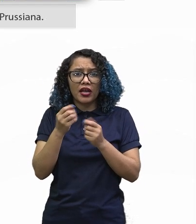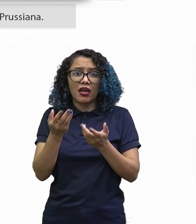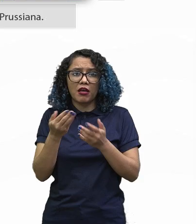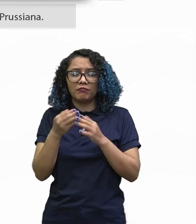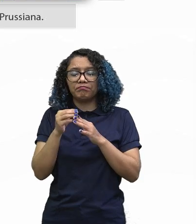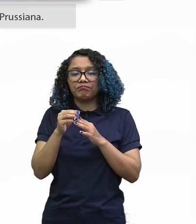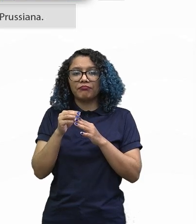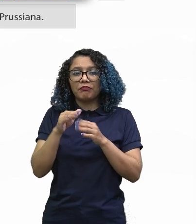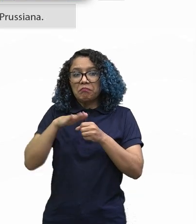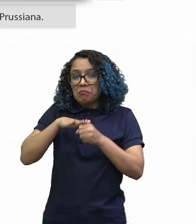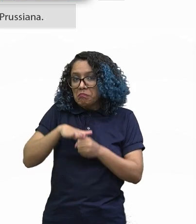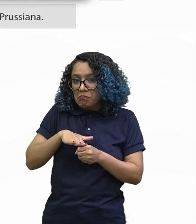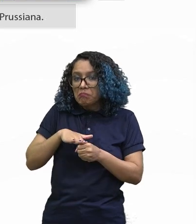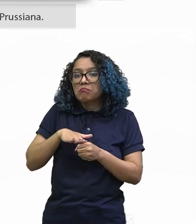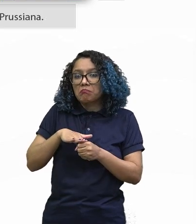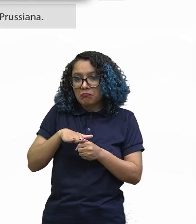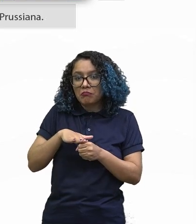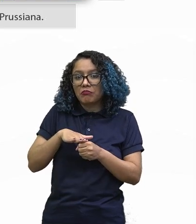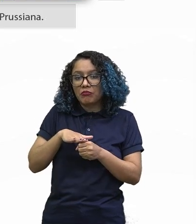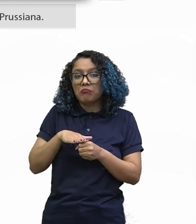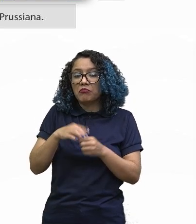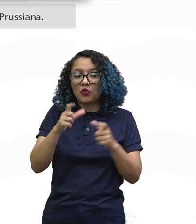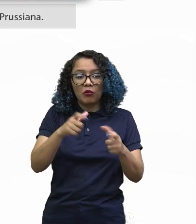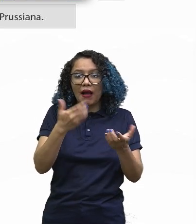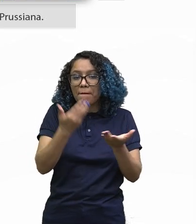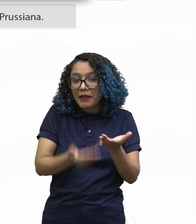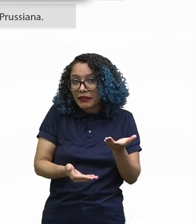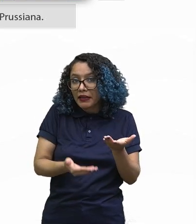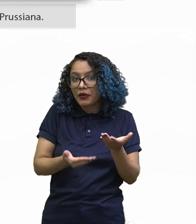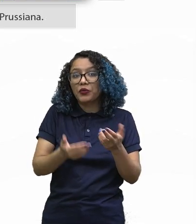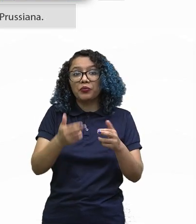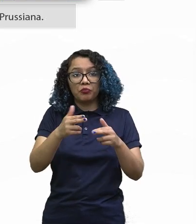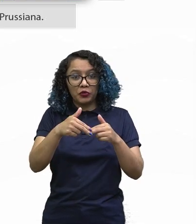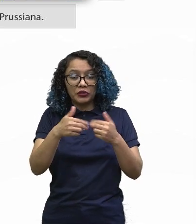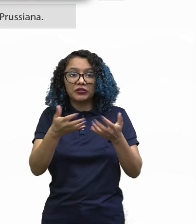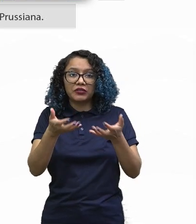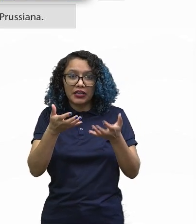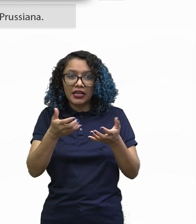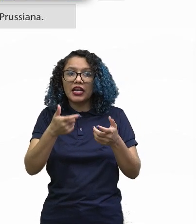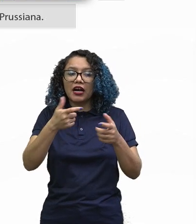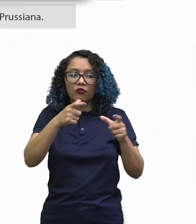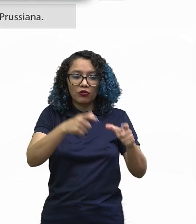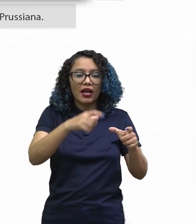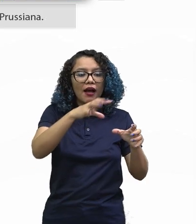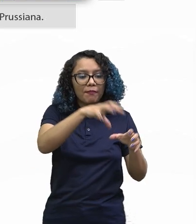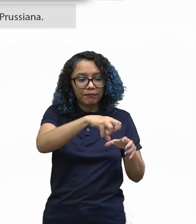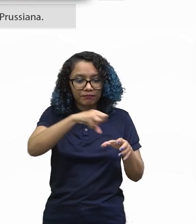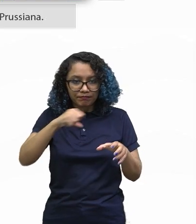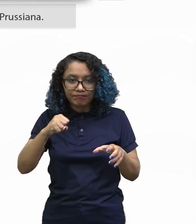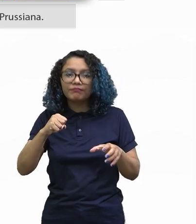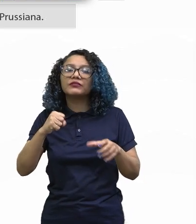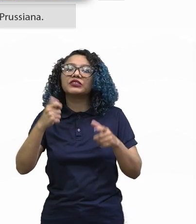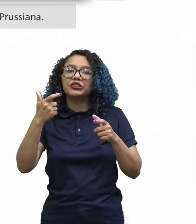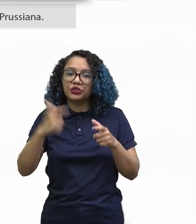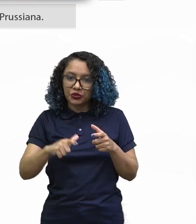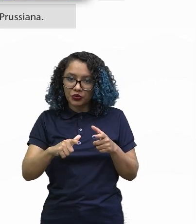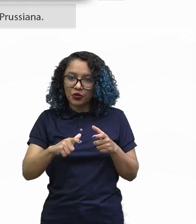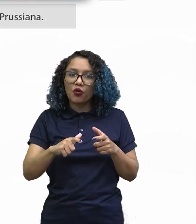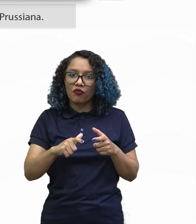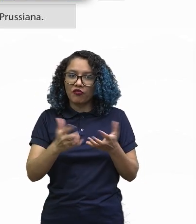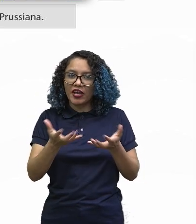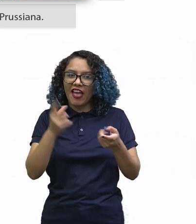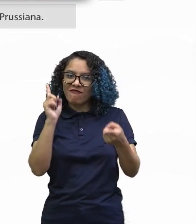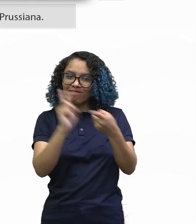Alsácia e Lorena e, de um modo geral, queria reaver esse território através de um sentimento